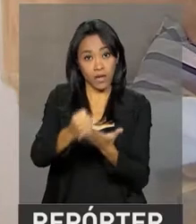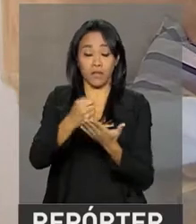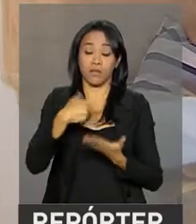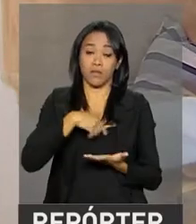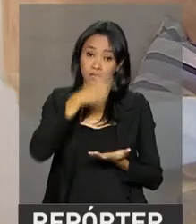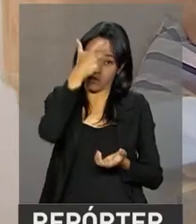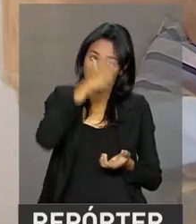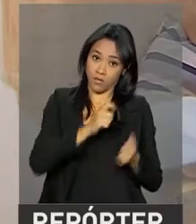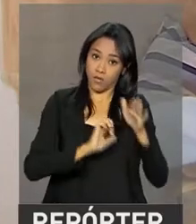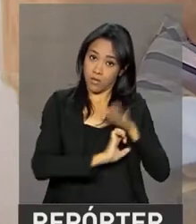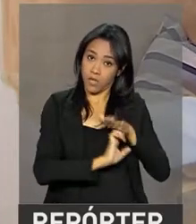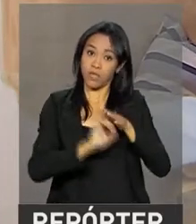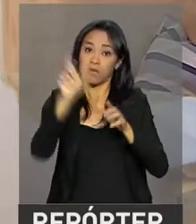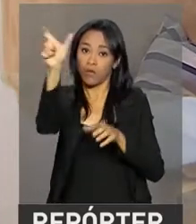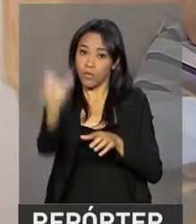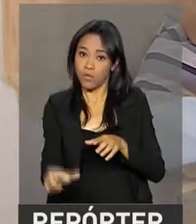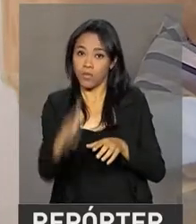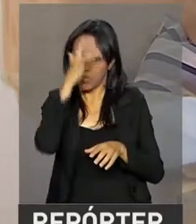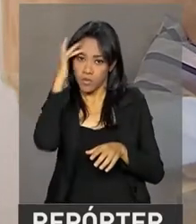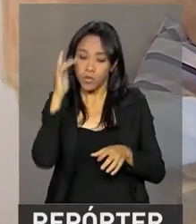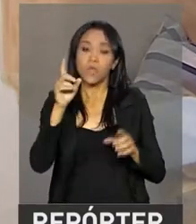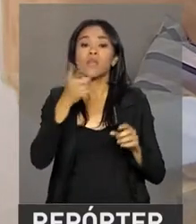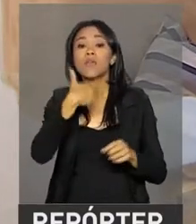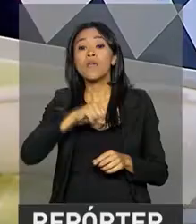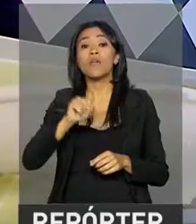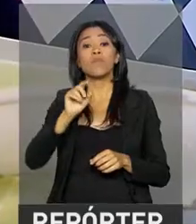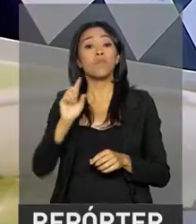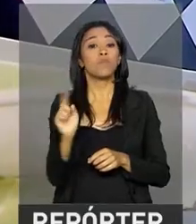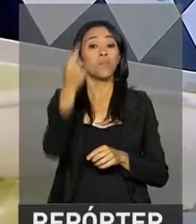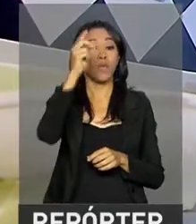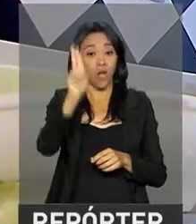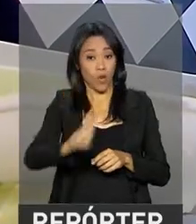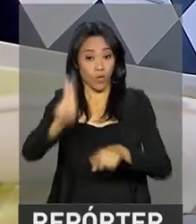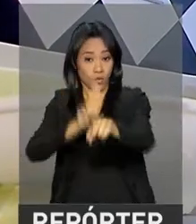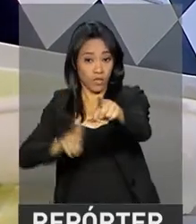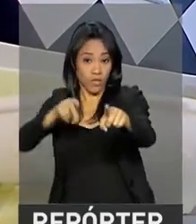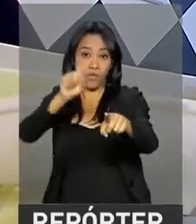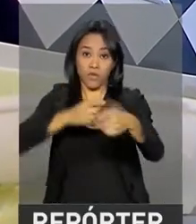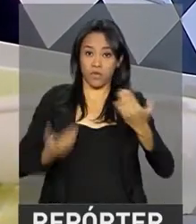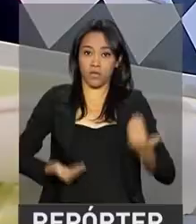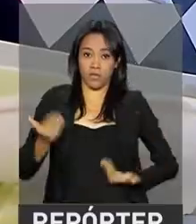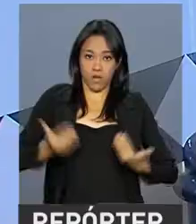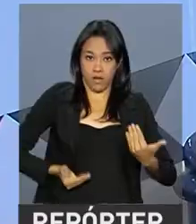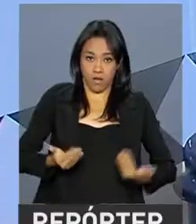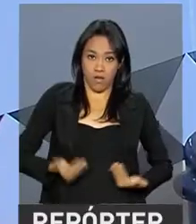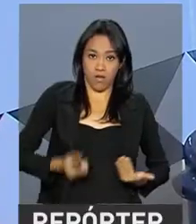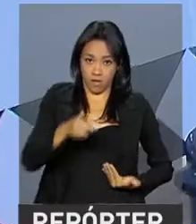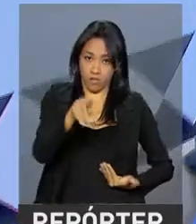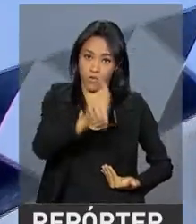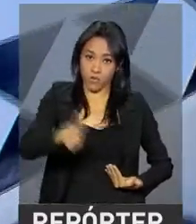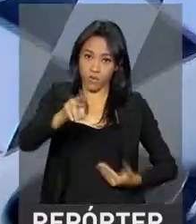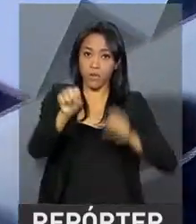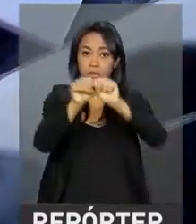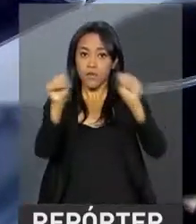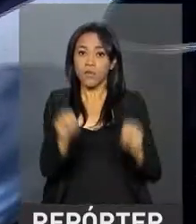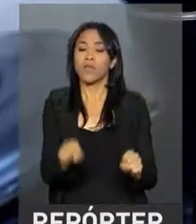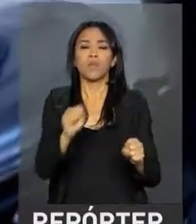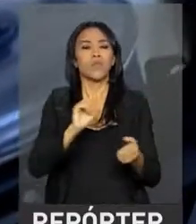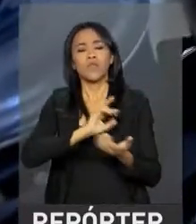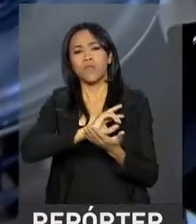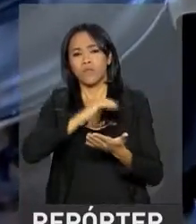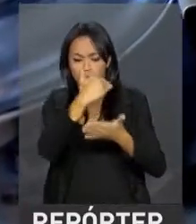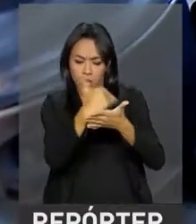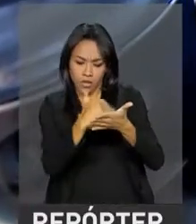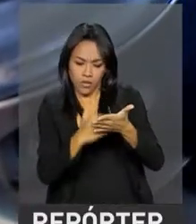os primeiros a utilizarem o e social foram os empregadores e trabalhadores domésticos a concentração de todas as obrigações previstas